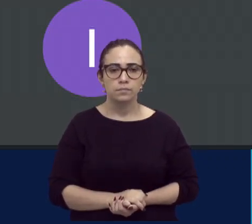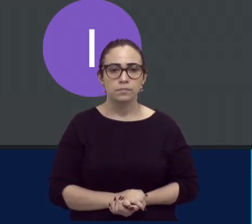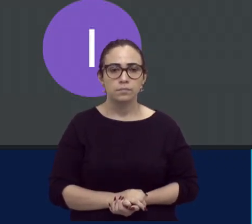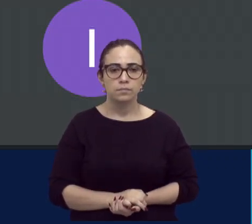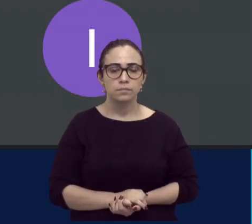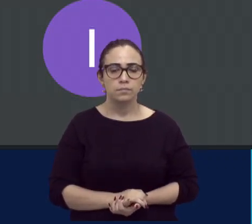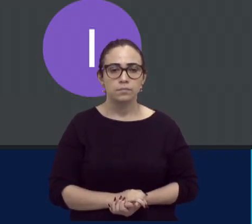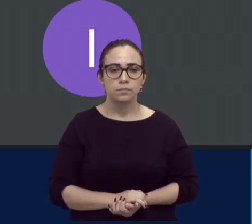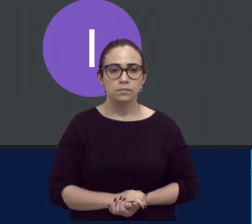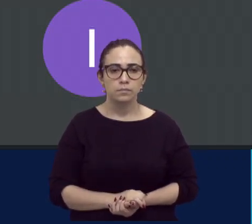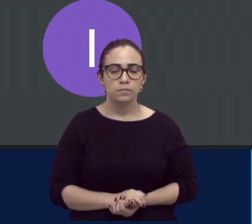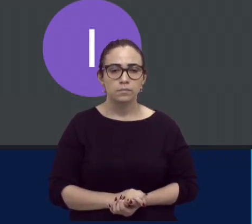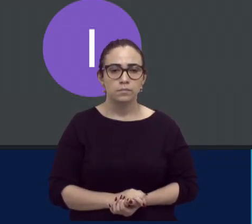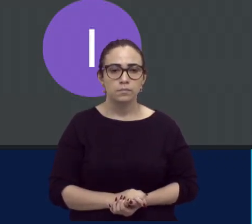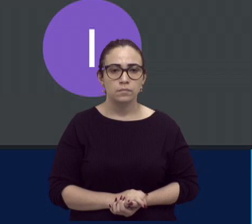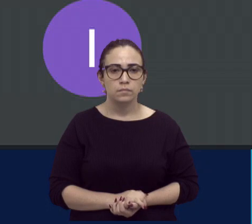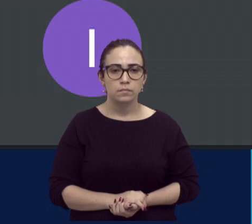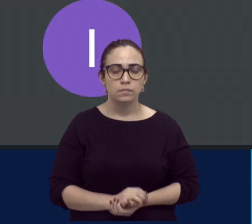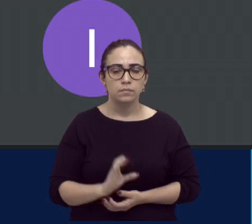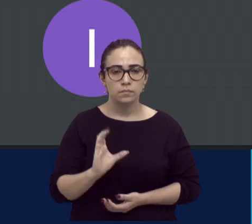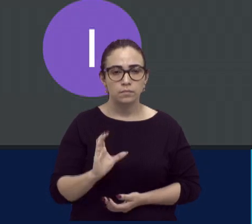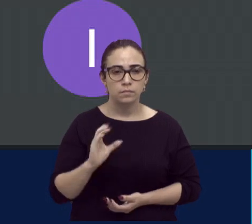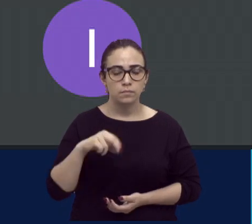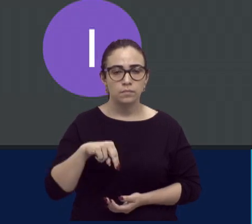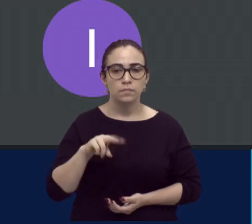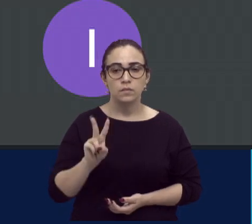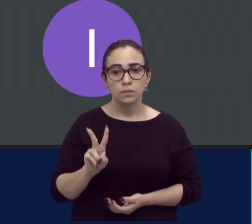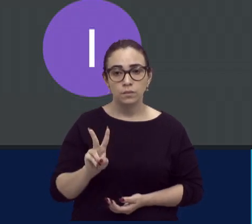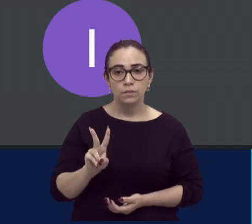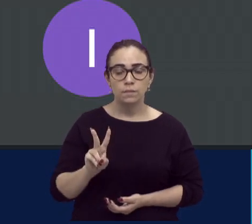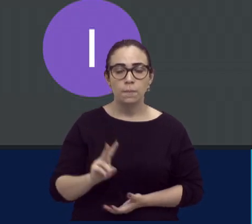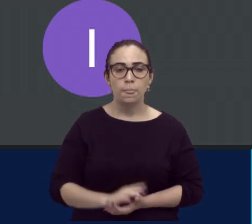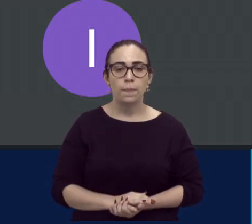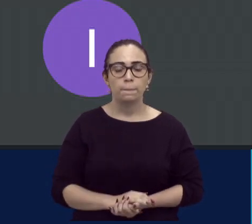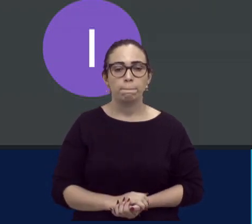Dou formação de CNV, certo?